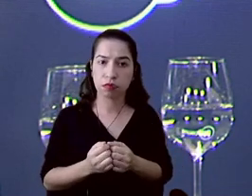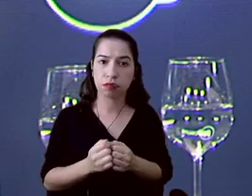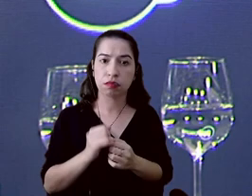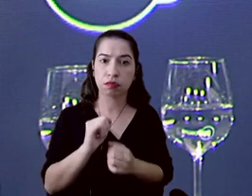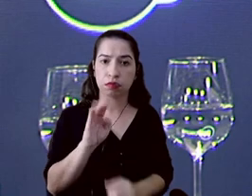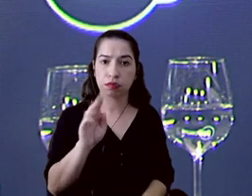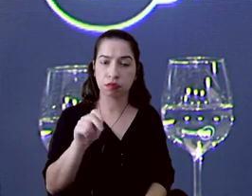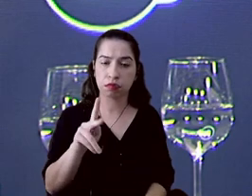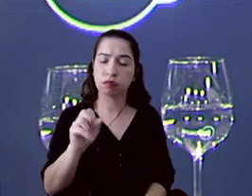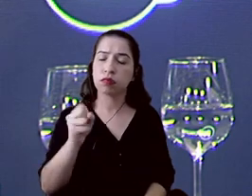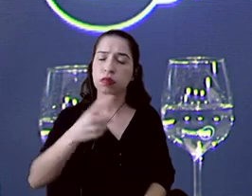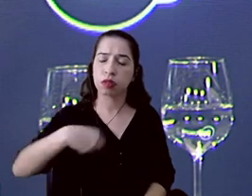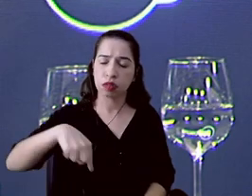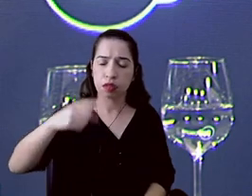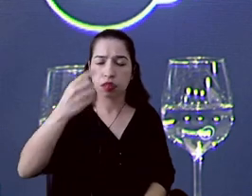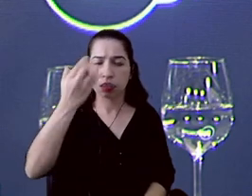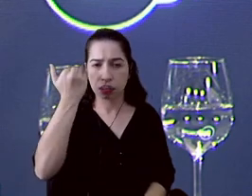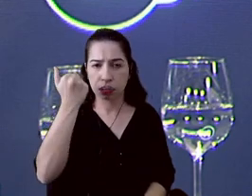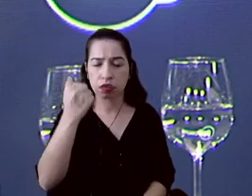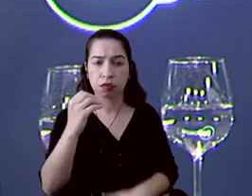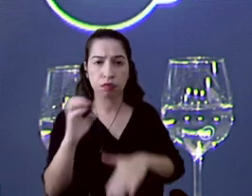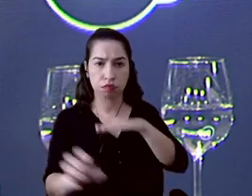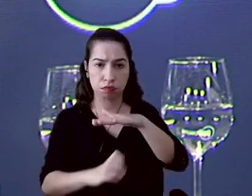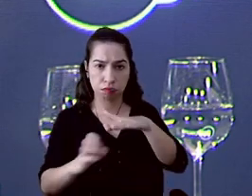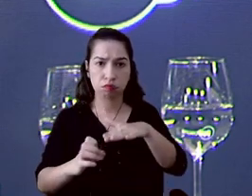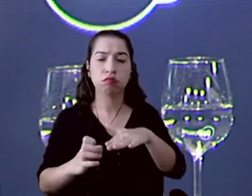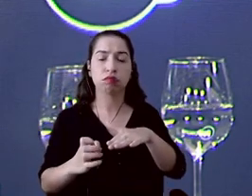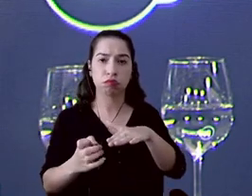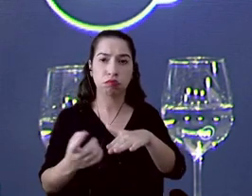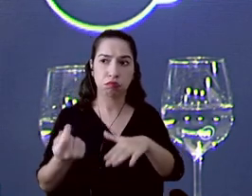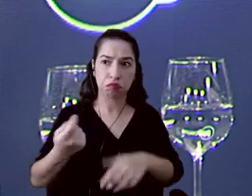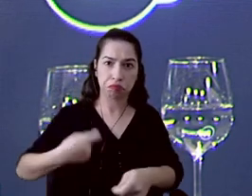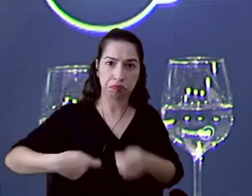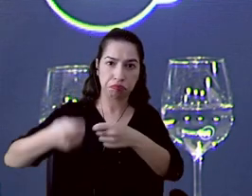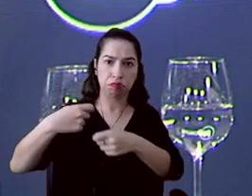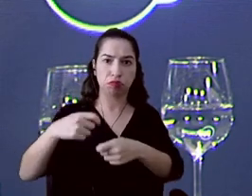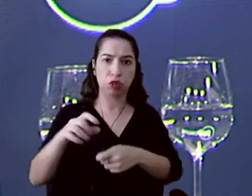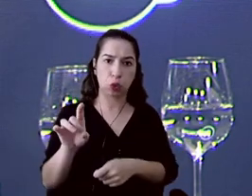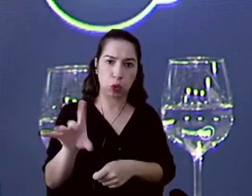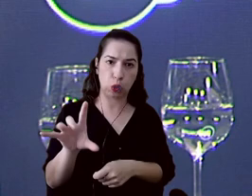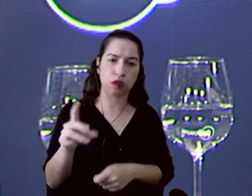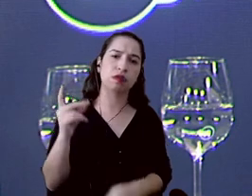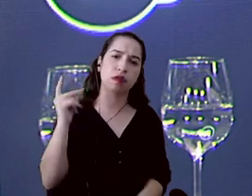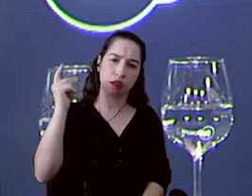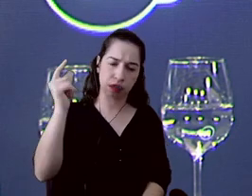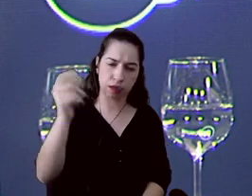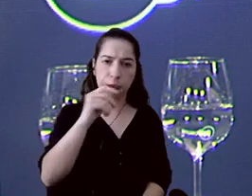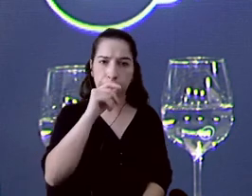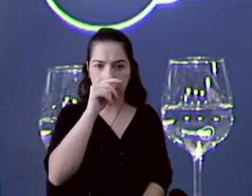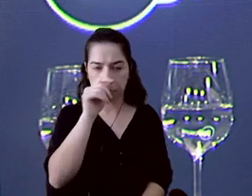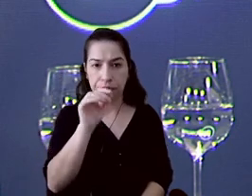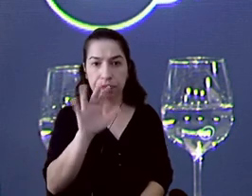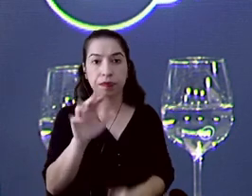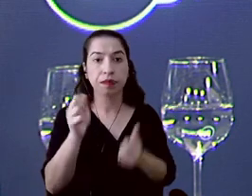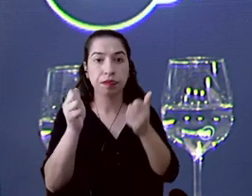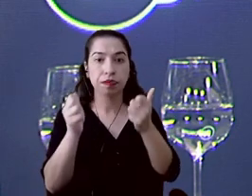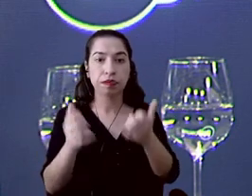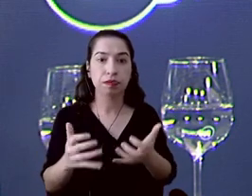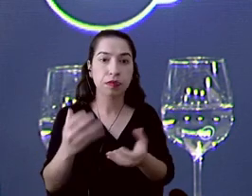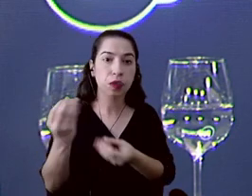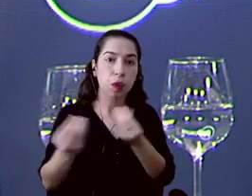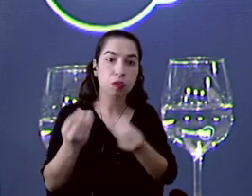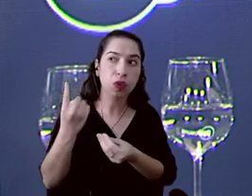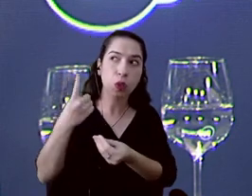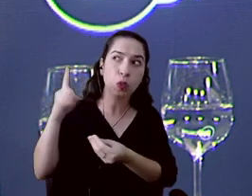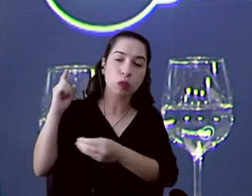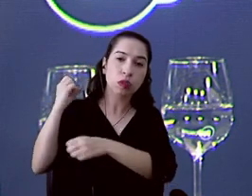entendo que que a companhia ela já é rentável rentável e anda pelas próprias pernas já bastante tempo é falar um pouquinho como é que foram esses últimos anos